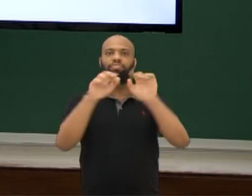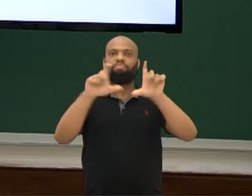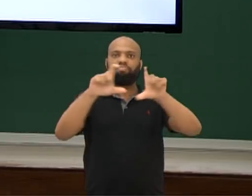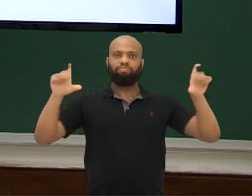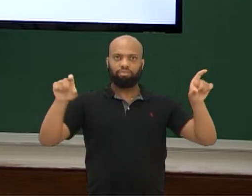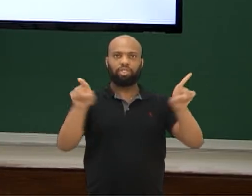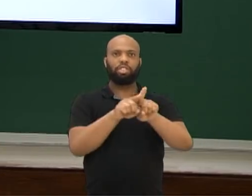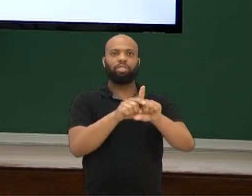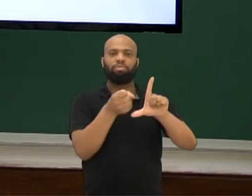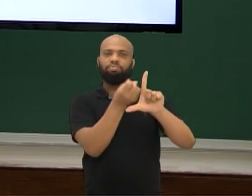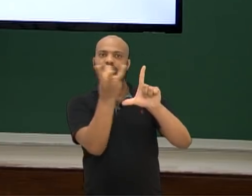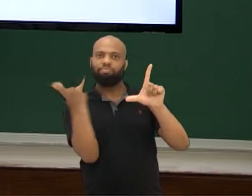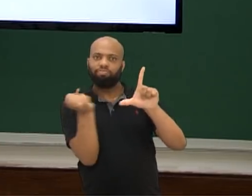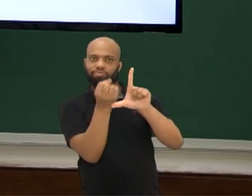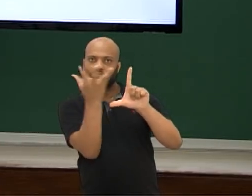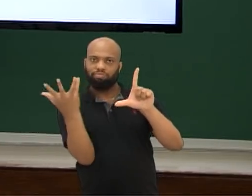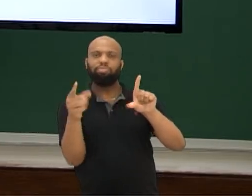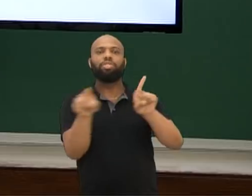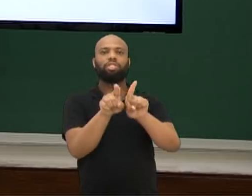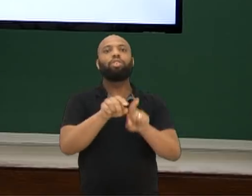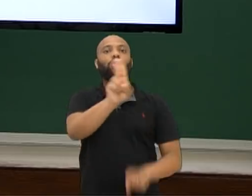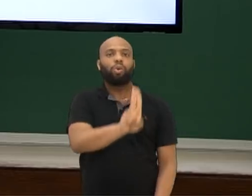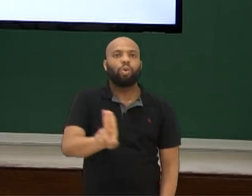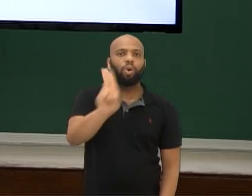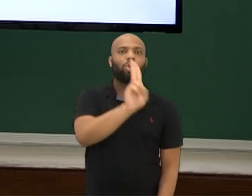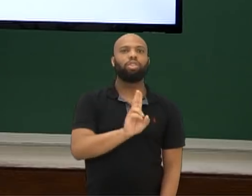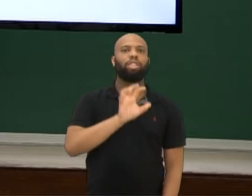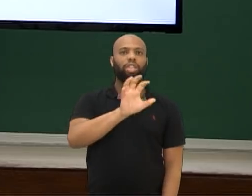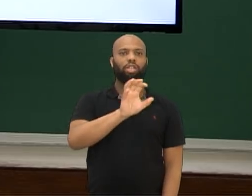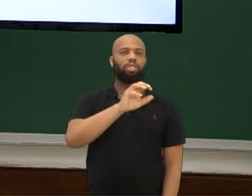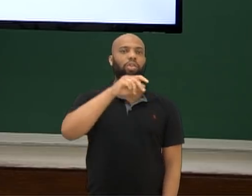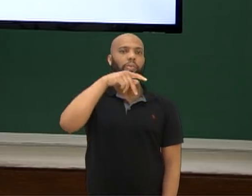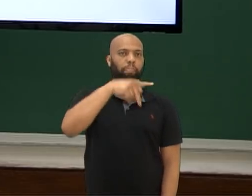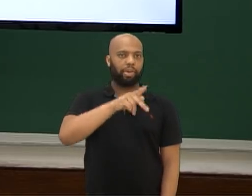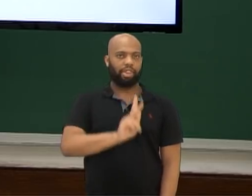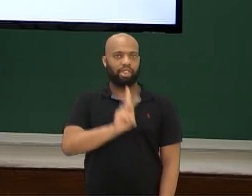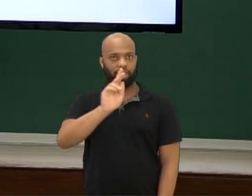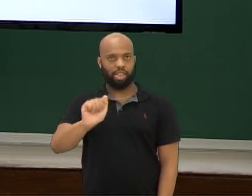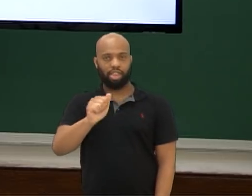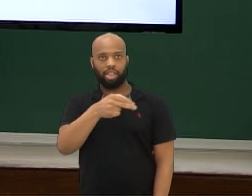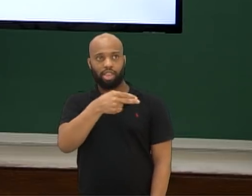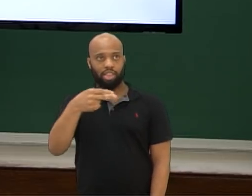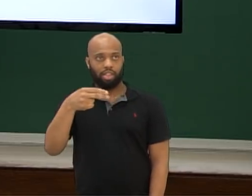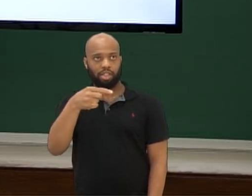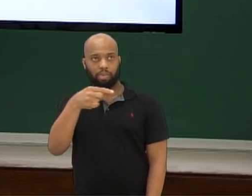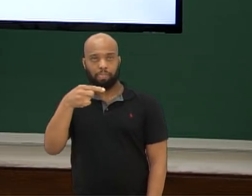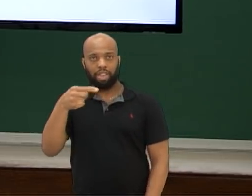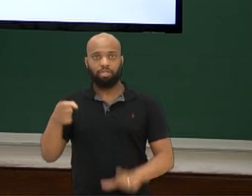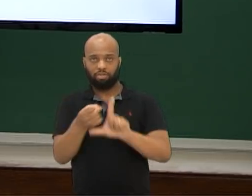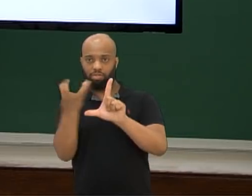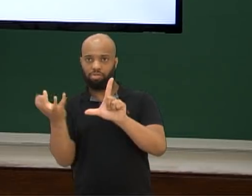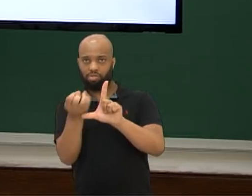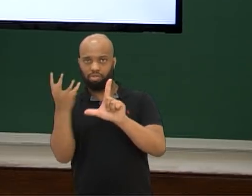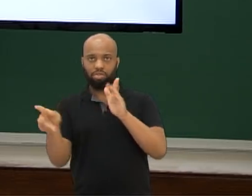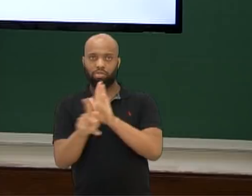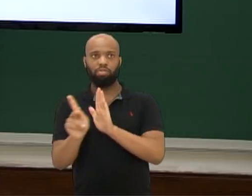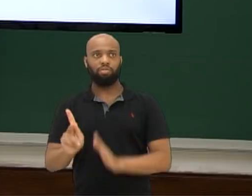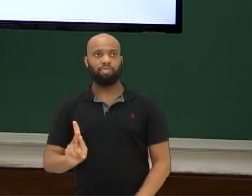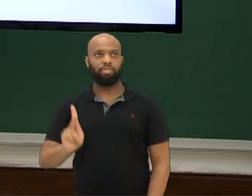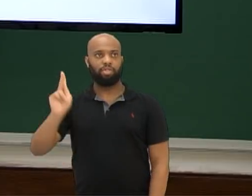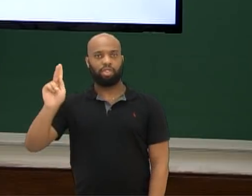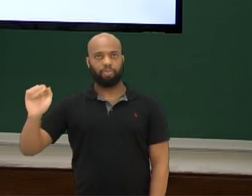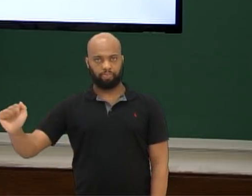expressão logarítmica que trabalha com isso, que o pKa é igual a menos log dessa constante